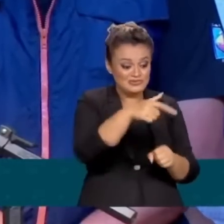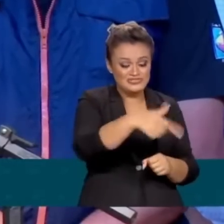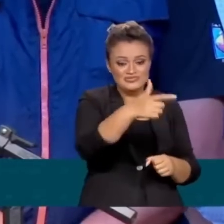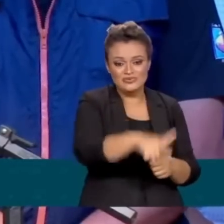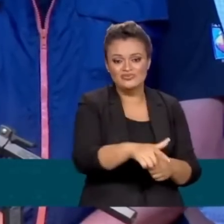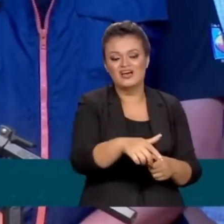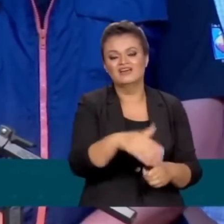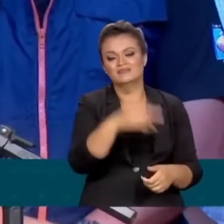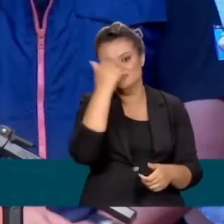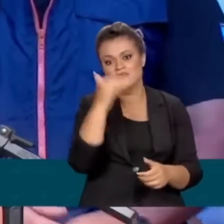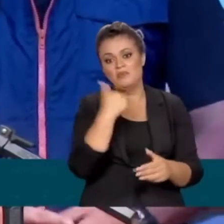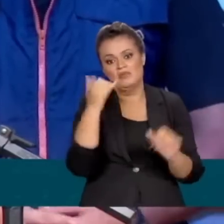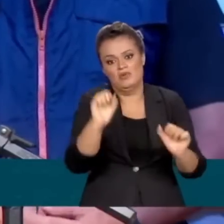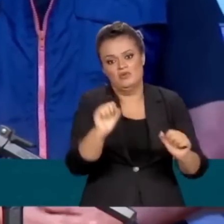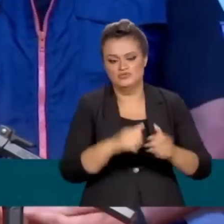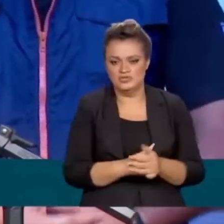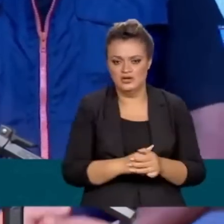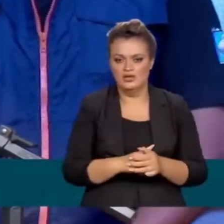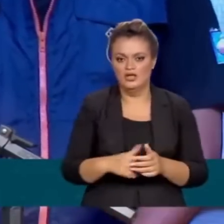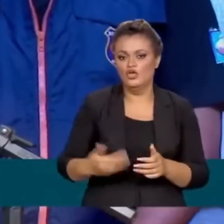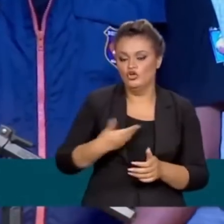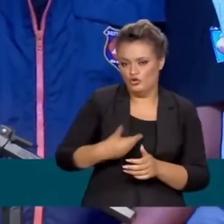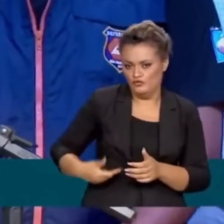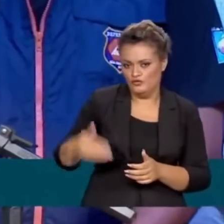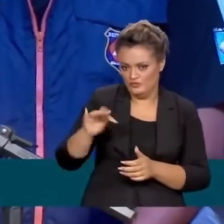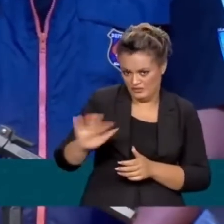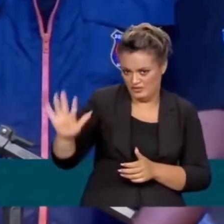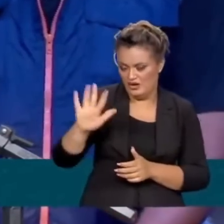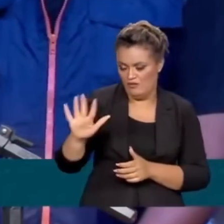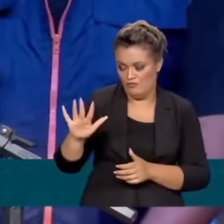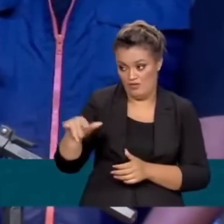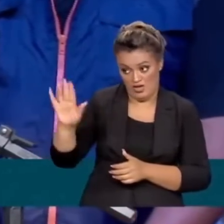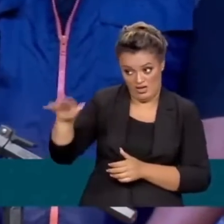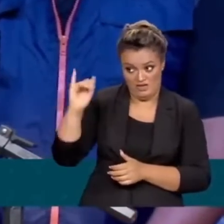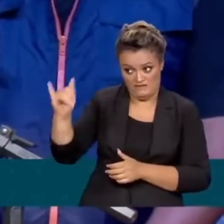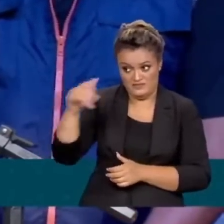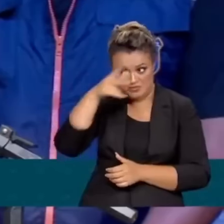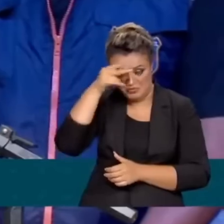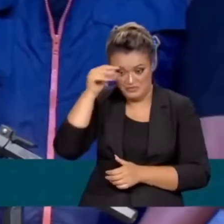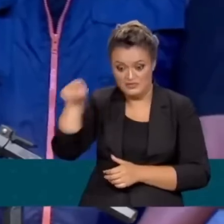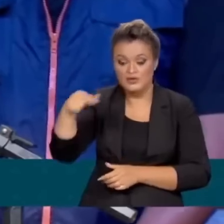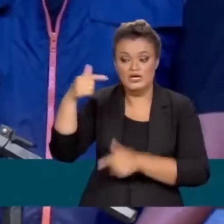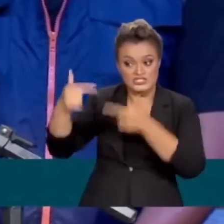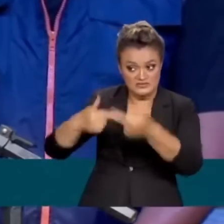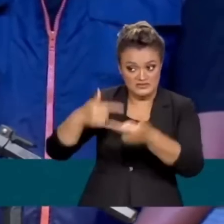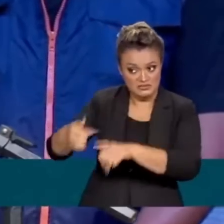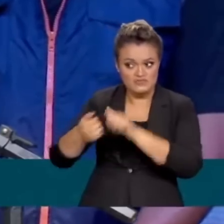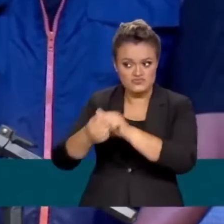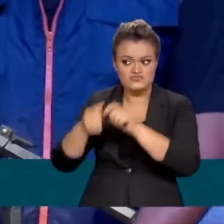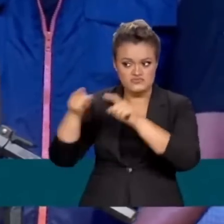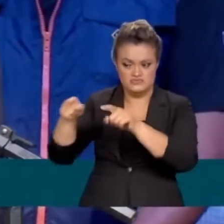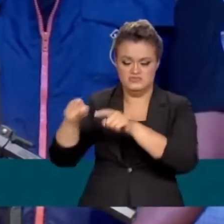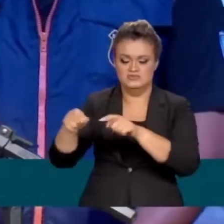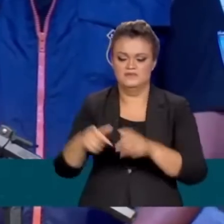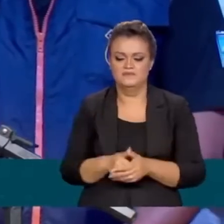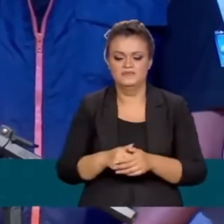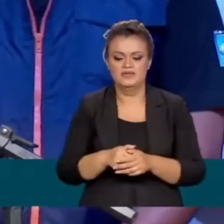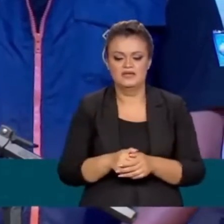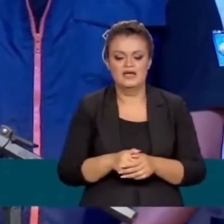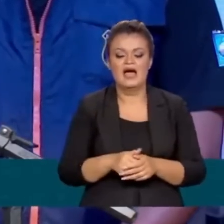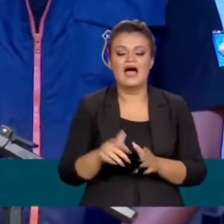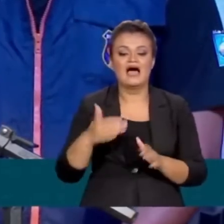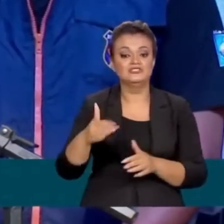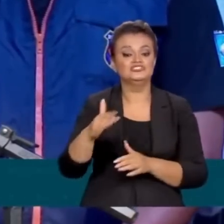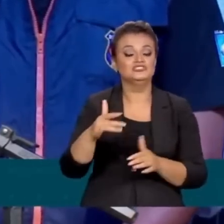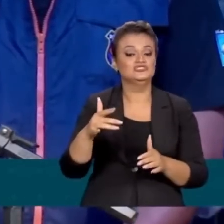que outras pessoas o governo federal o prefeito vai trabalhar junto com você você agora tem